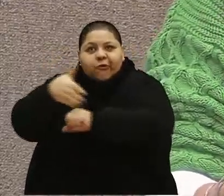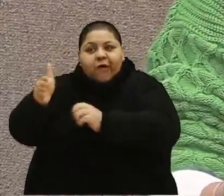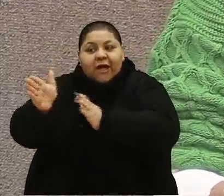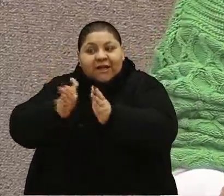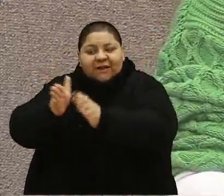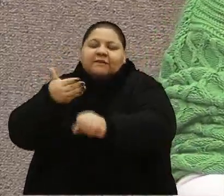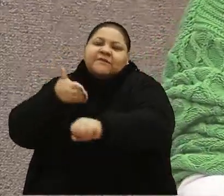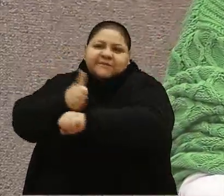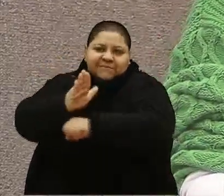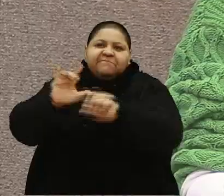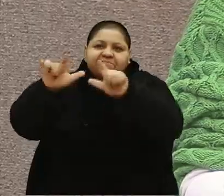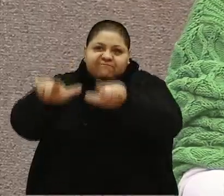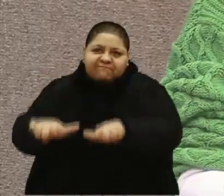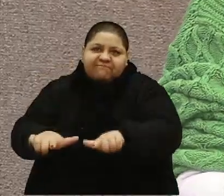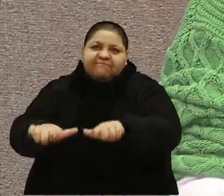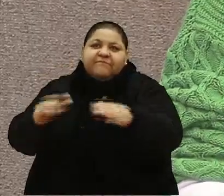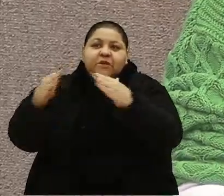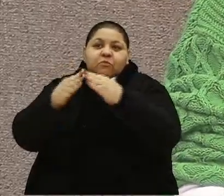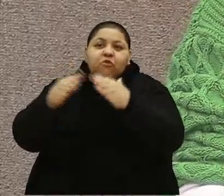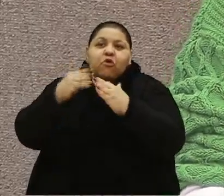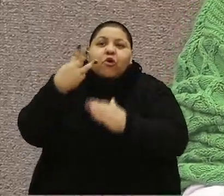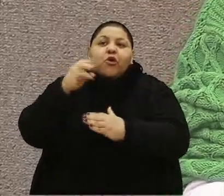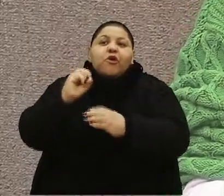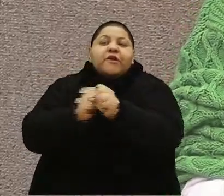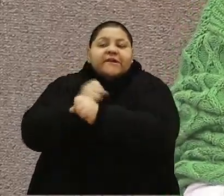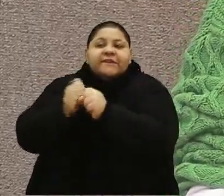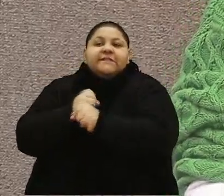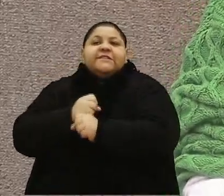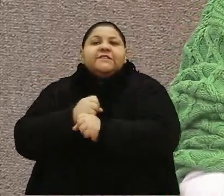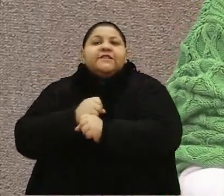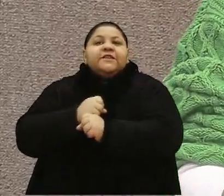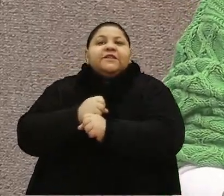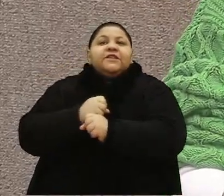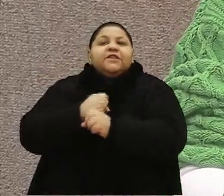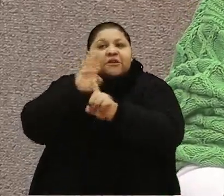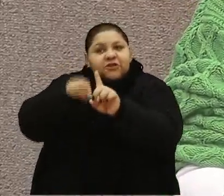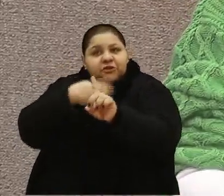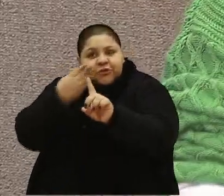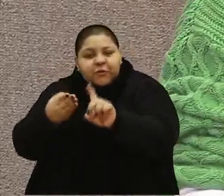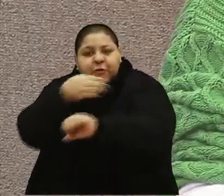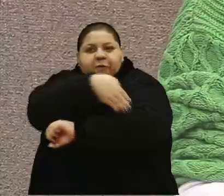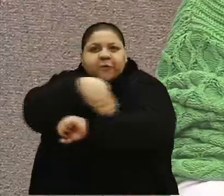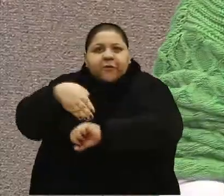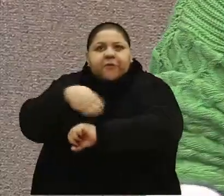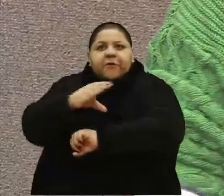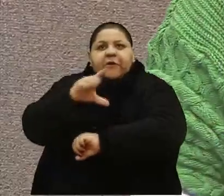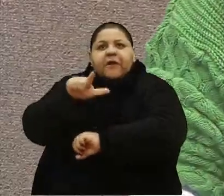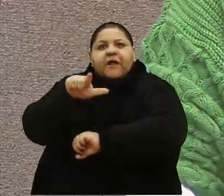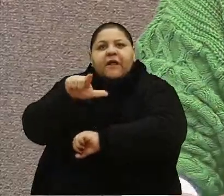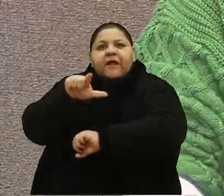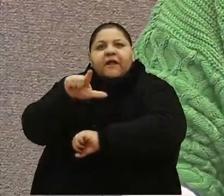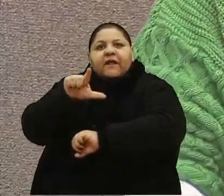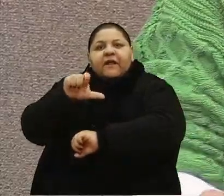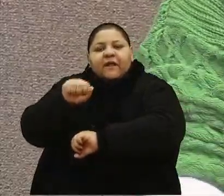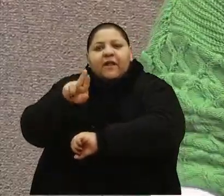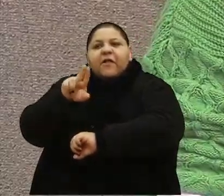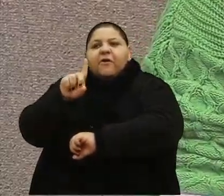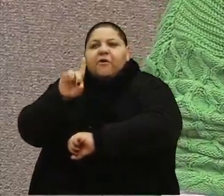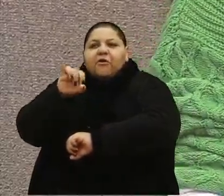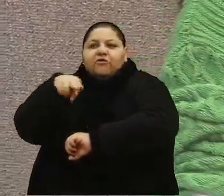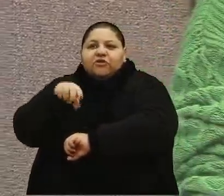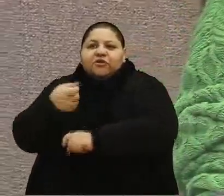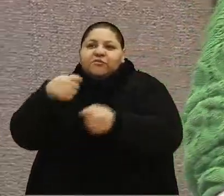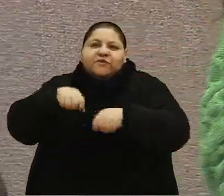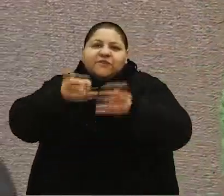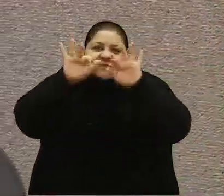local onde ele residiu por 30 anos seja assim denominada, Rua Claudino Ângelo Casiraghi. Não preciso nem terminar dizendo que a